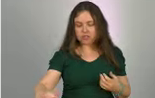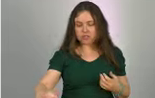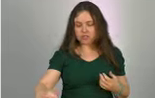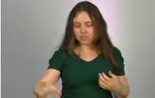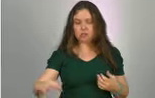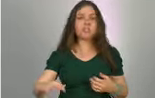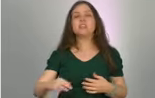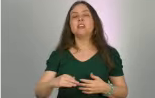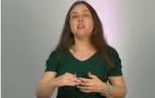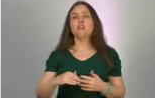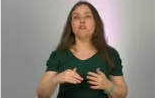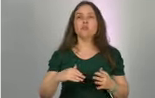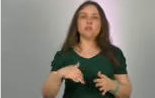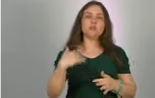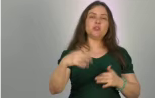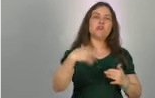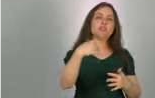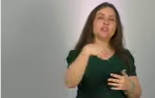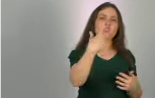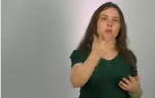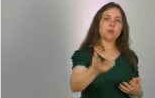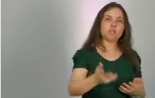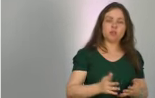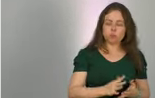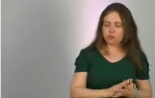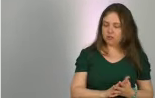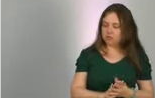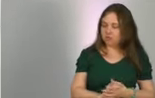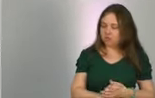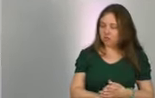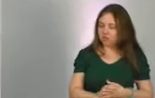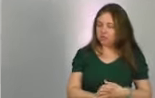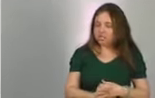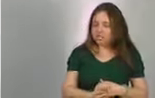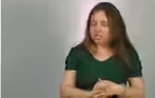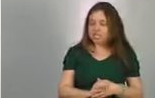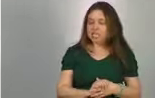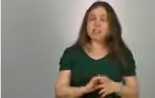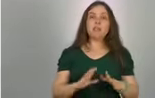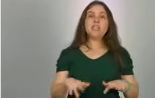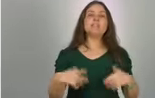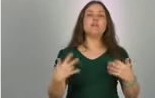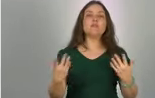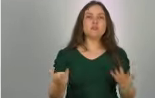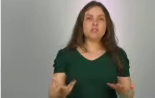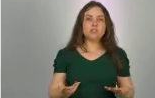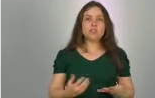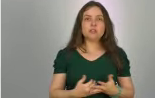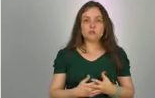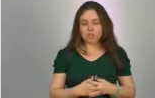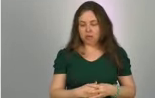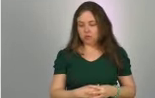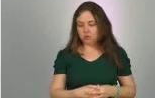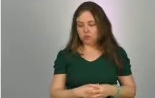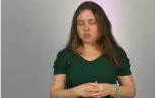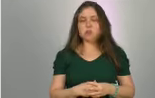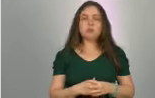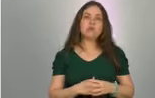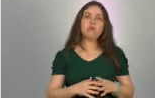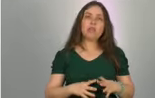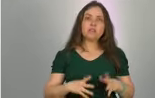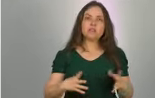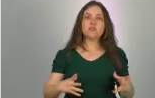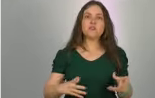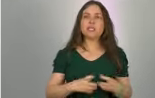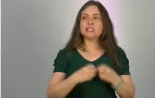também de teses e dissertações que foi uma subdivisão desse projeto posteriormente que também estavam sofrendo ação do tempo